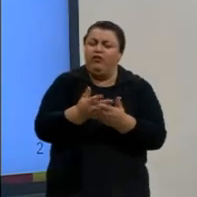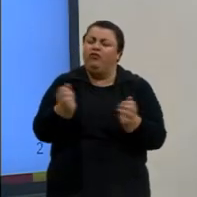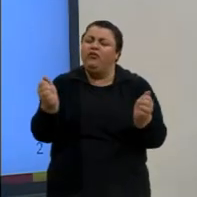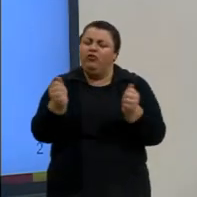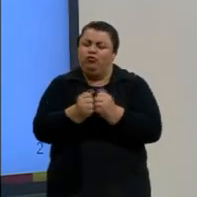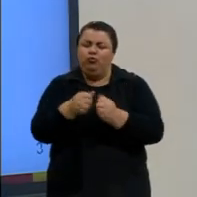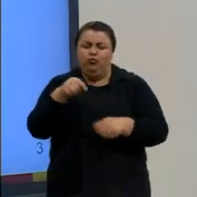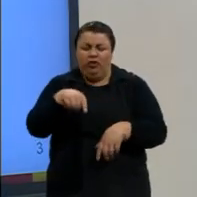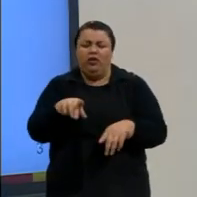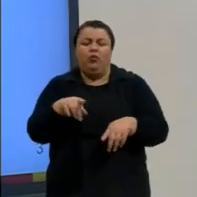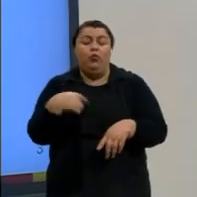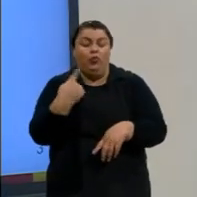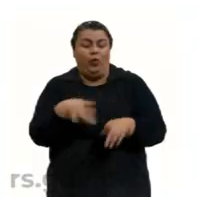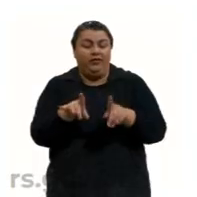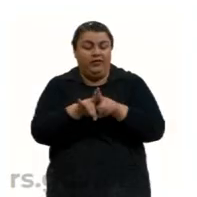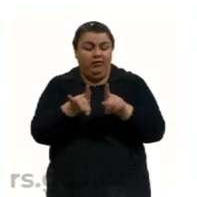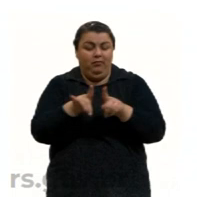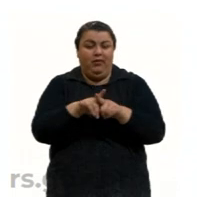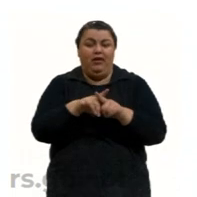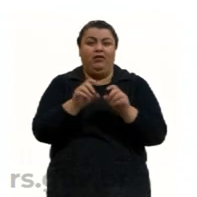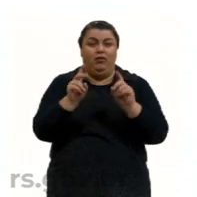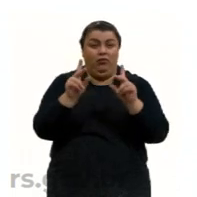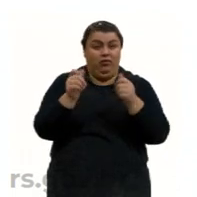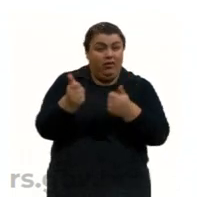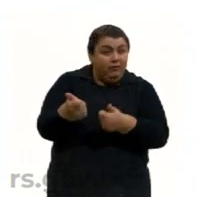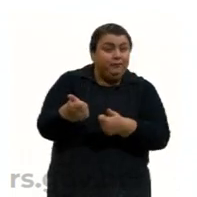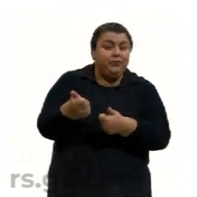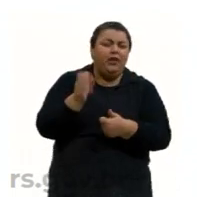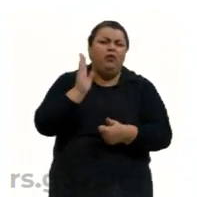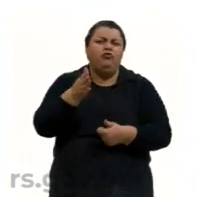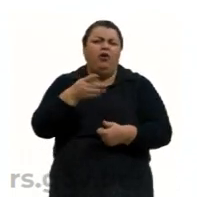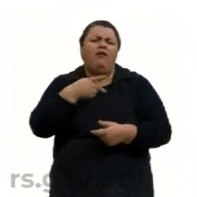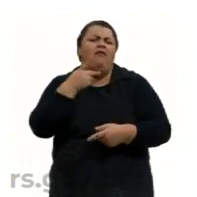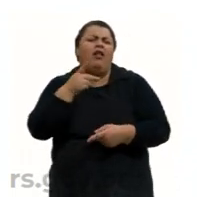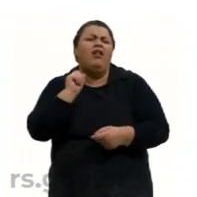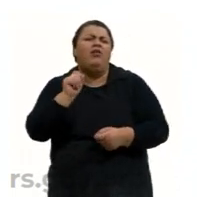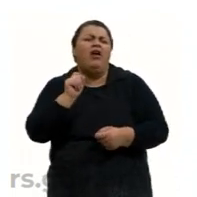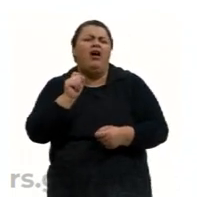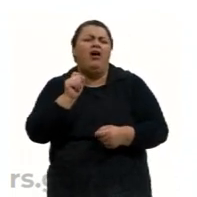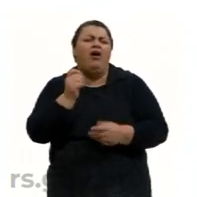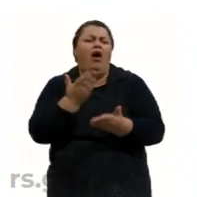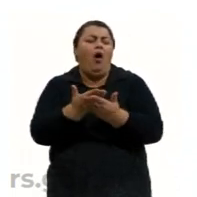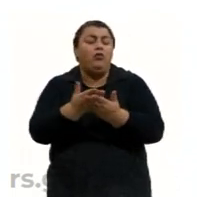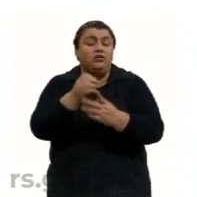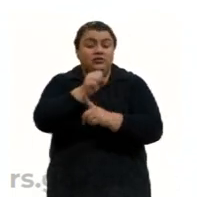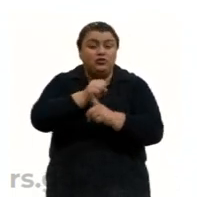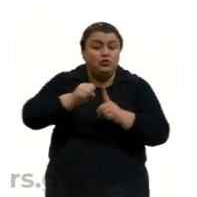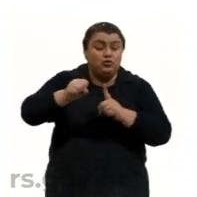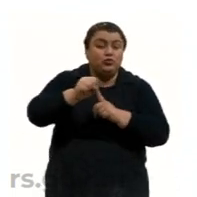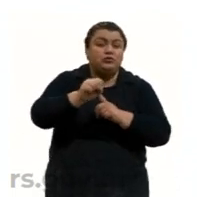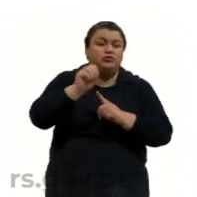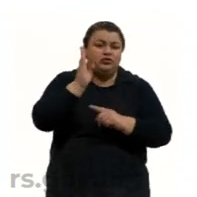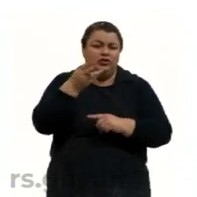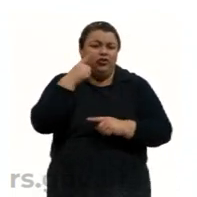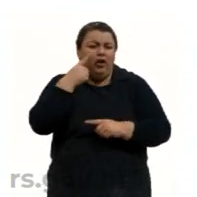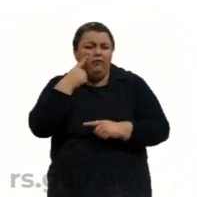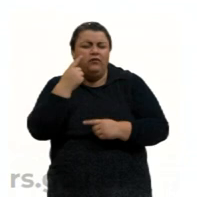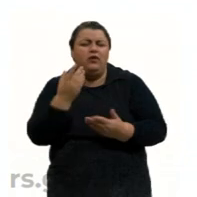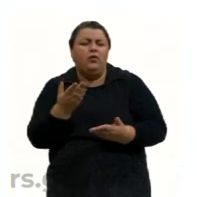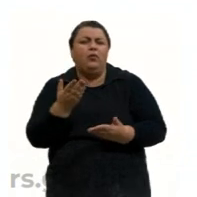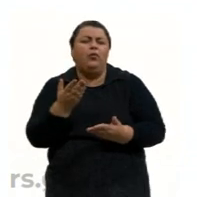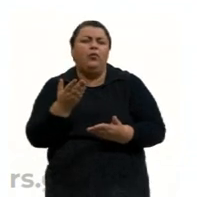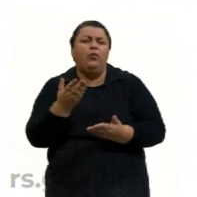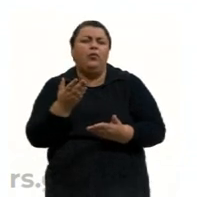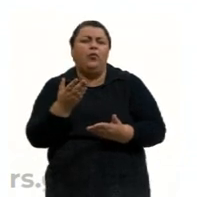debater os temas de filosofia com a gente e eu já falei isso porque na aula de Sociologia você que assistiu áudio sociologia já